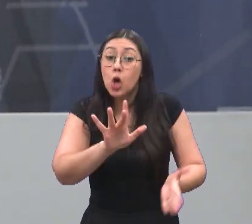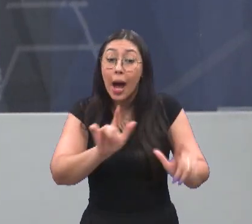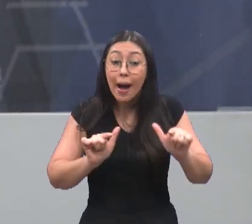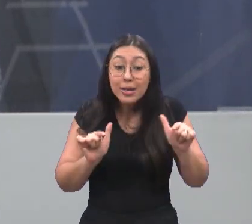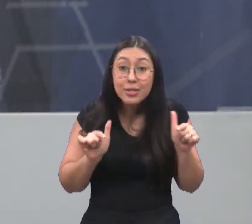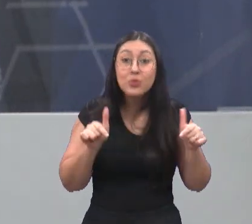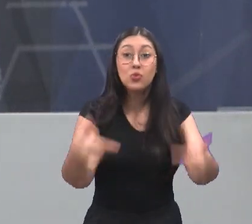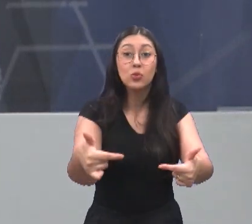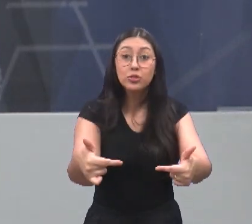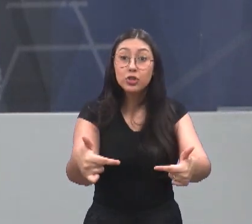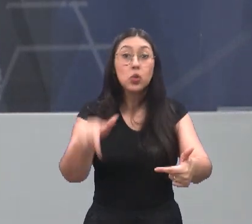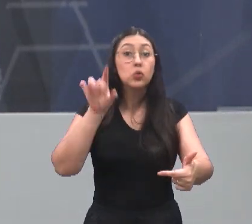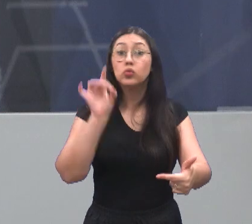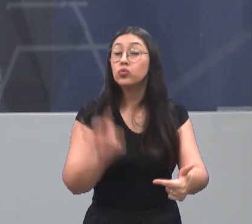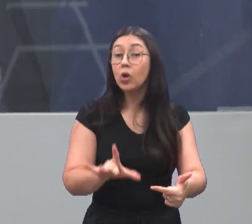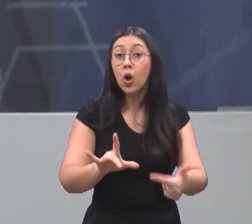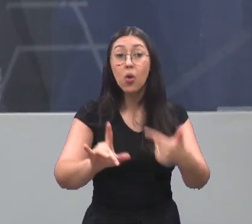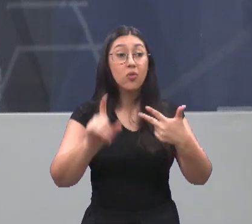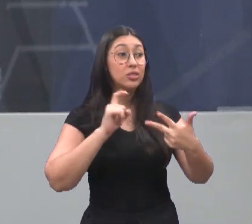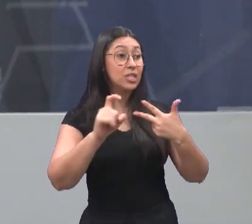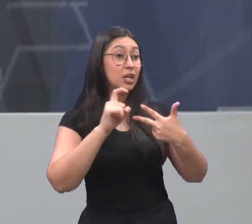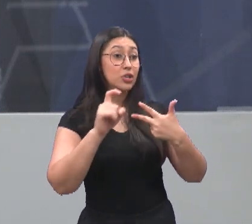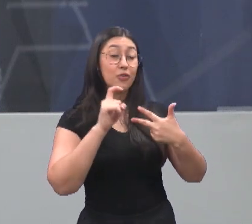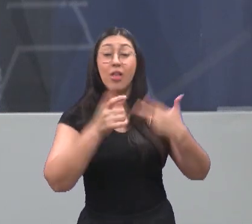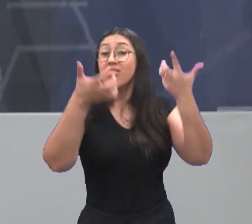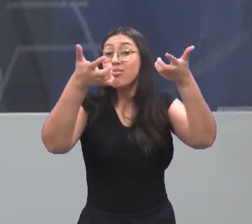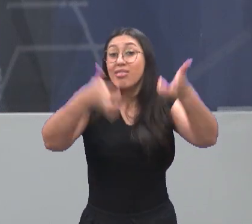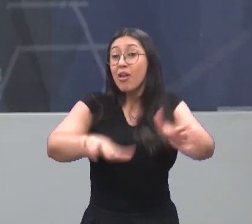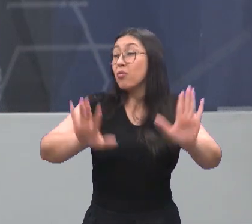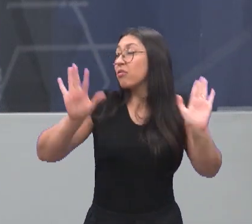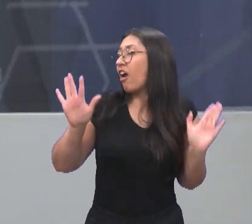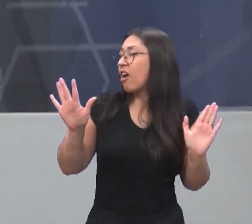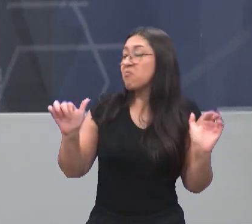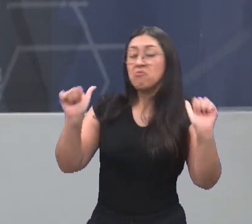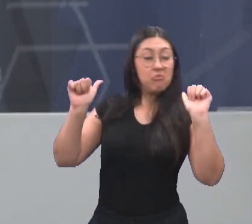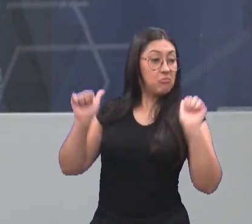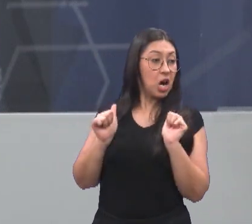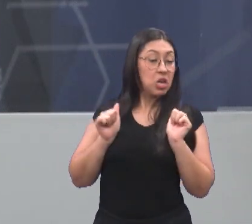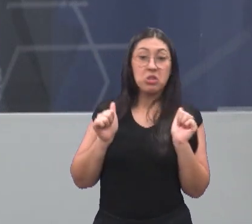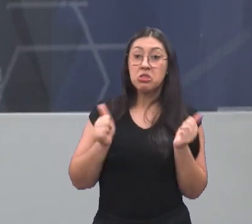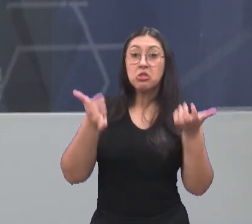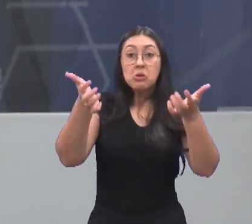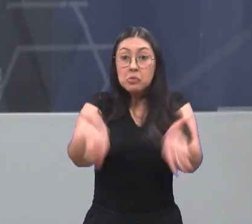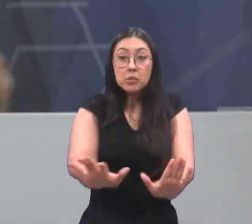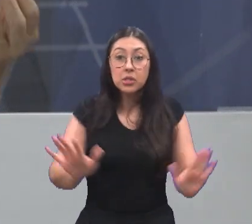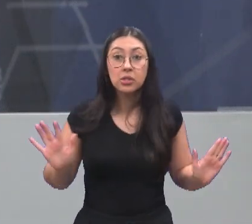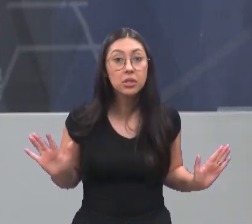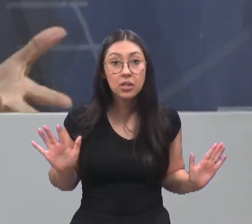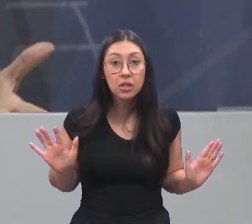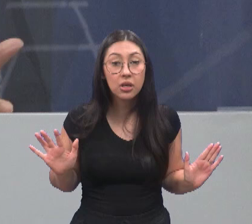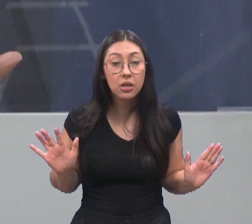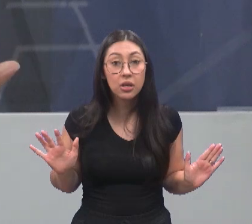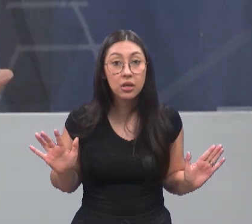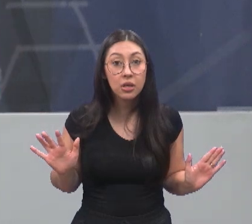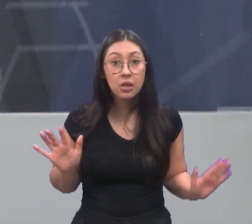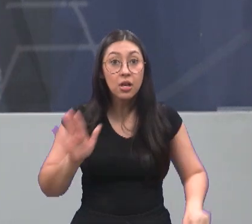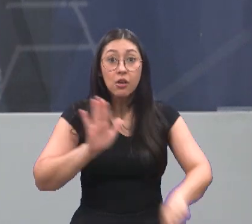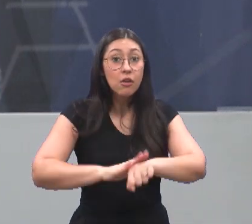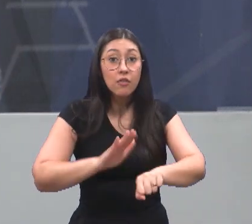é o Poder Executivo não querendo atender, não querendo fazer, não querendo dar o braço a torcer e fazer com